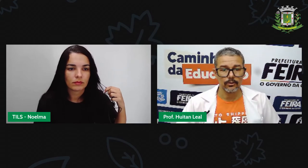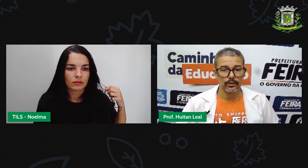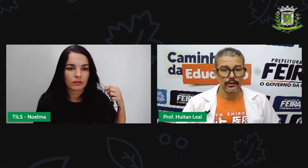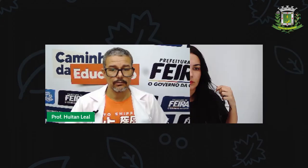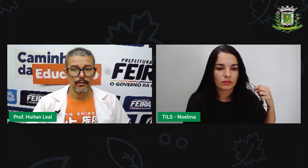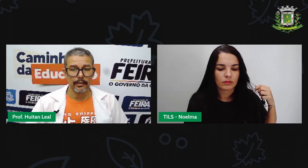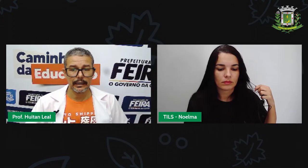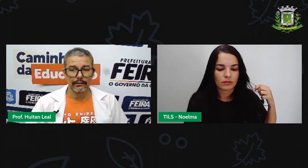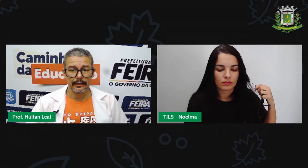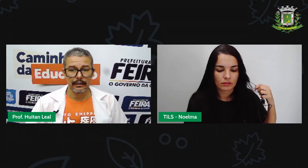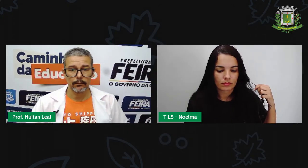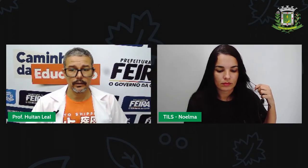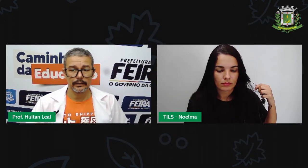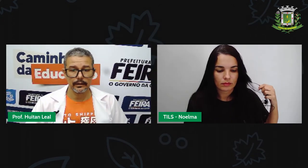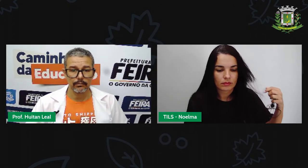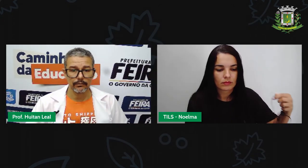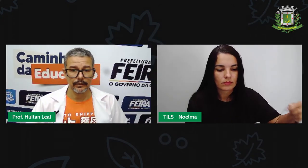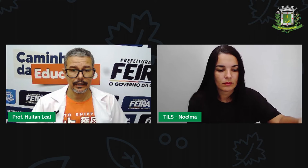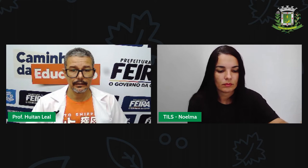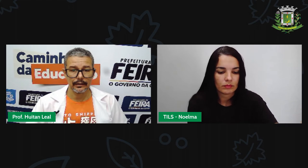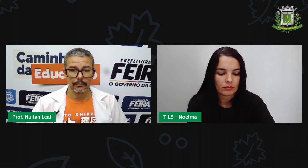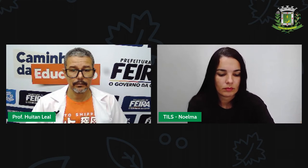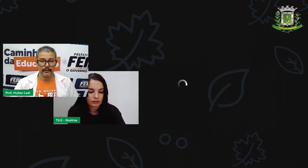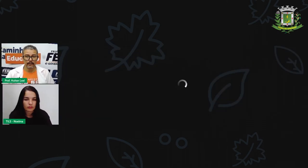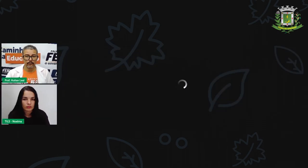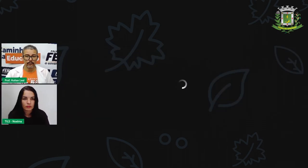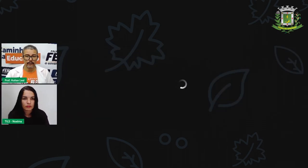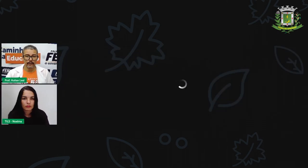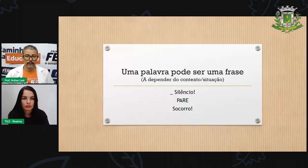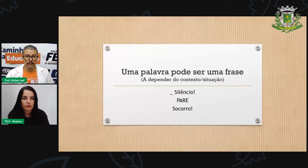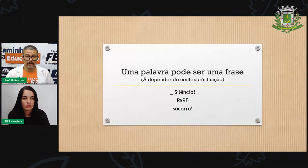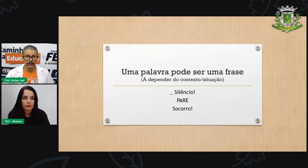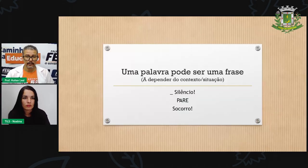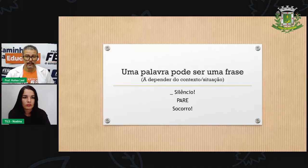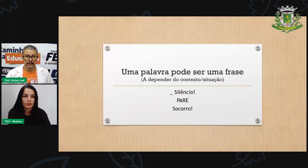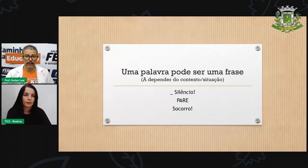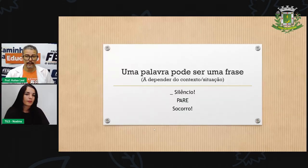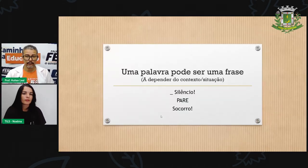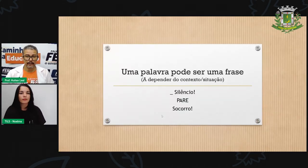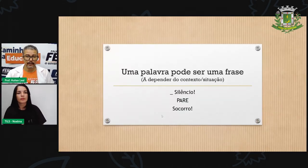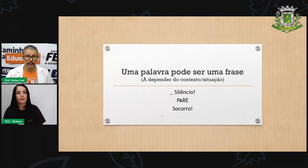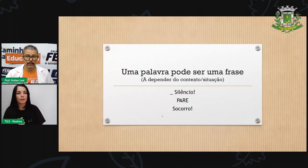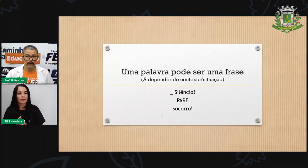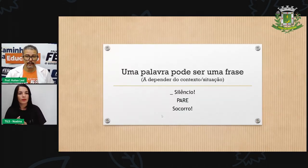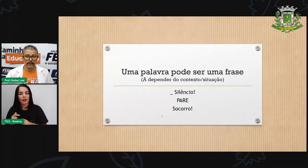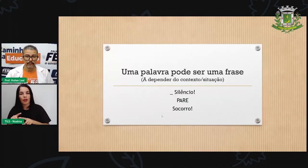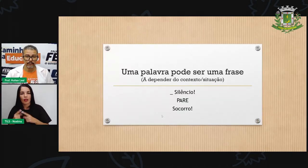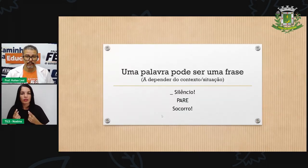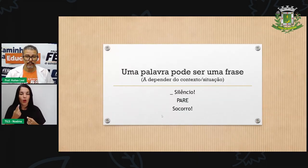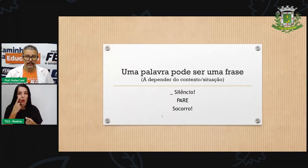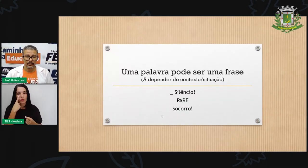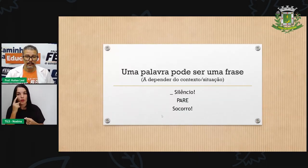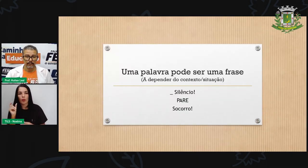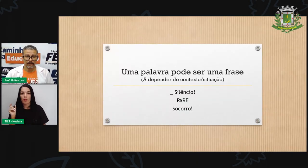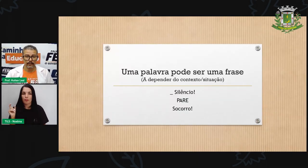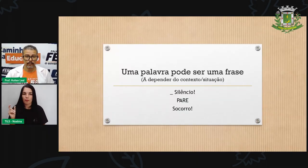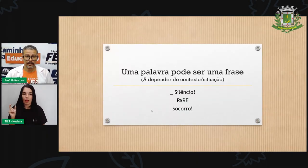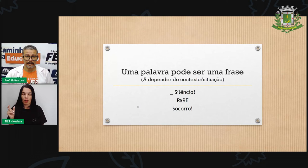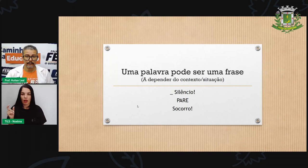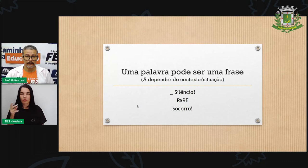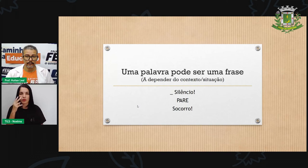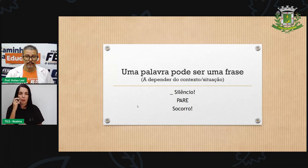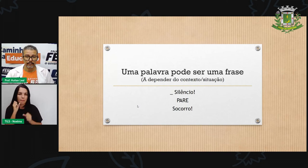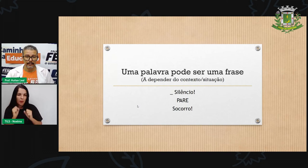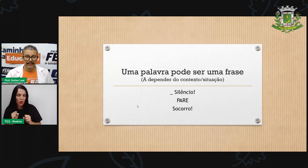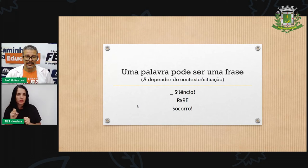Então, gente, uma palavra pode ser uma frase a depender do contexto e situação em que ela é produzida. Vejam,